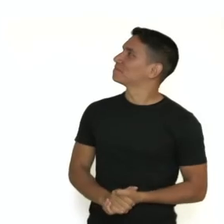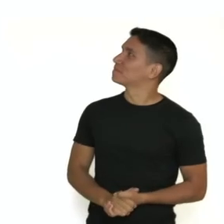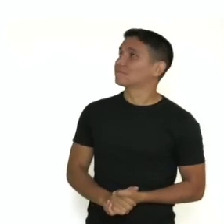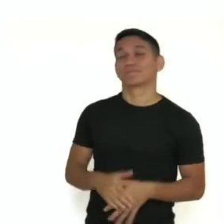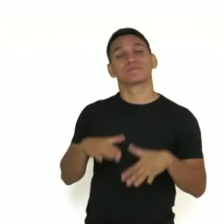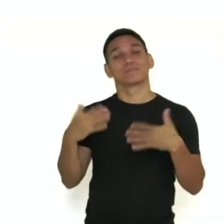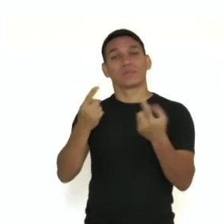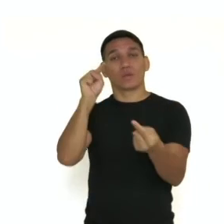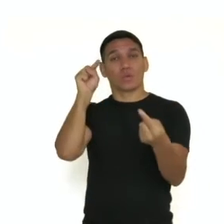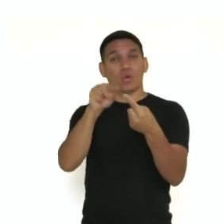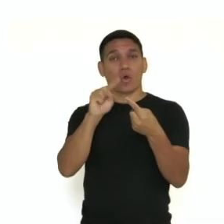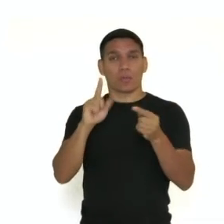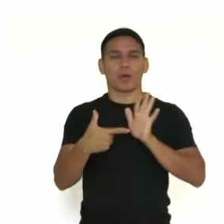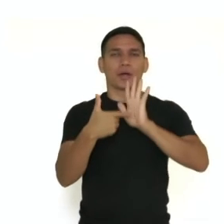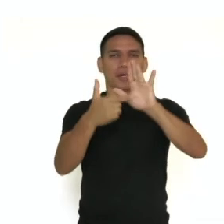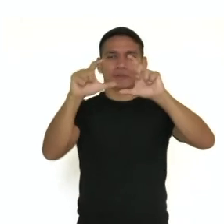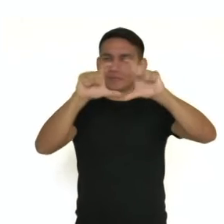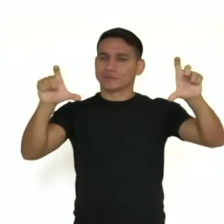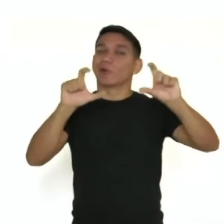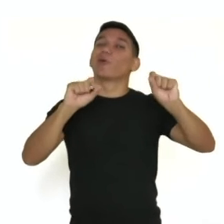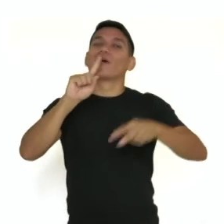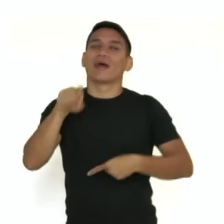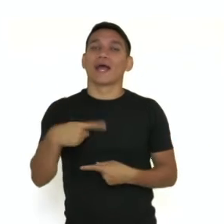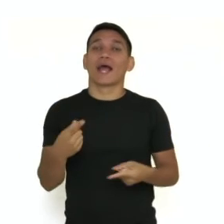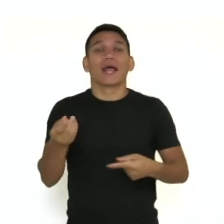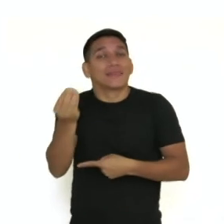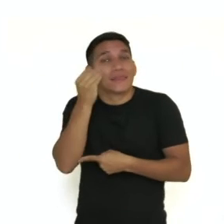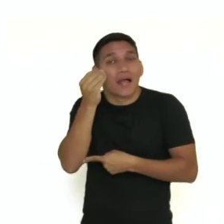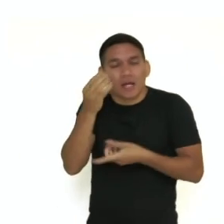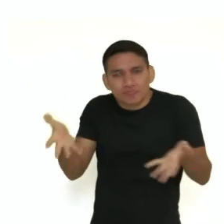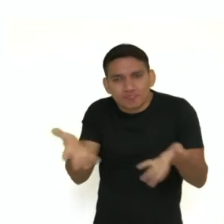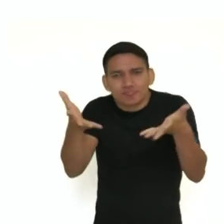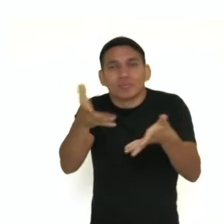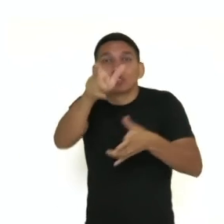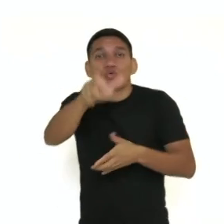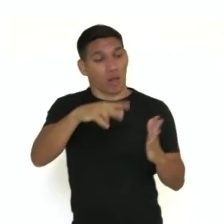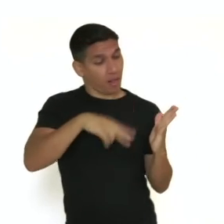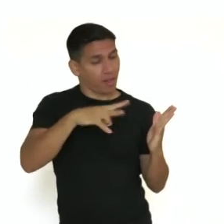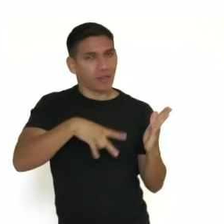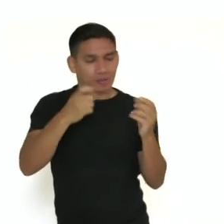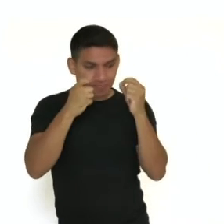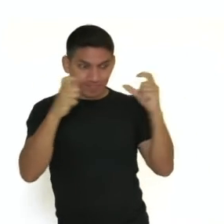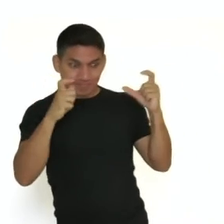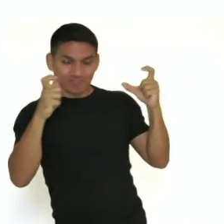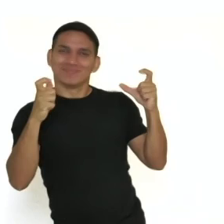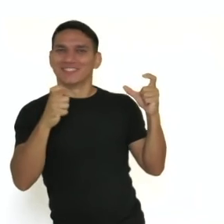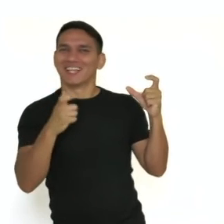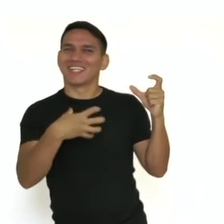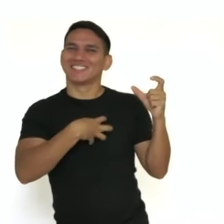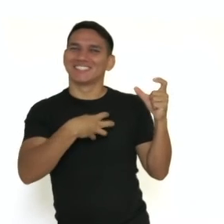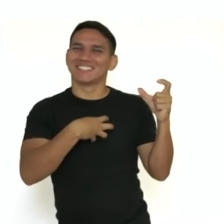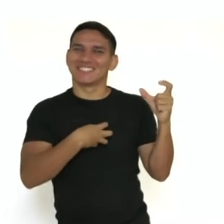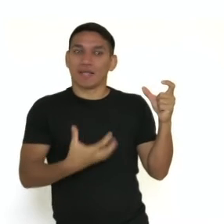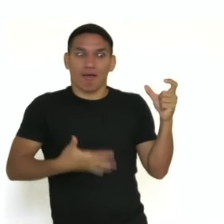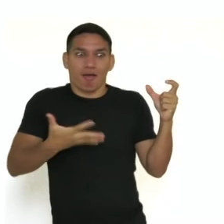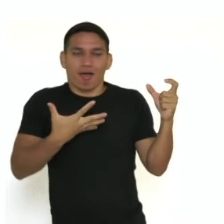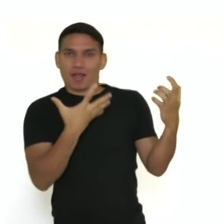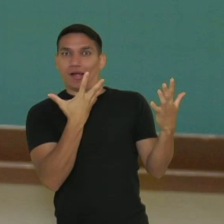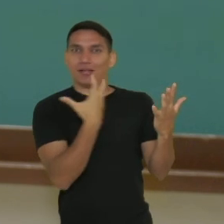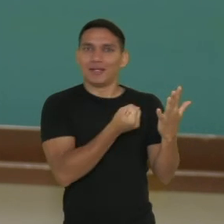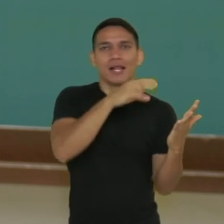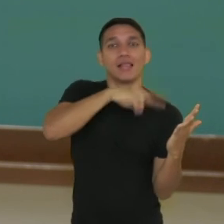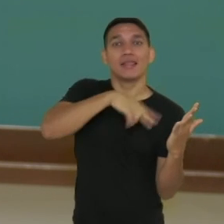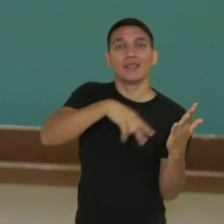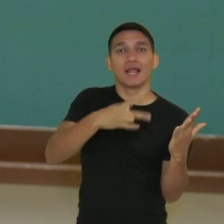o objetivo aqui, né, é despertar o interesse do leitor, de modo que ele se sinta motivado a ler o texto em